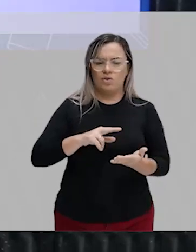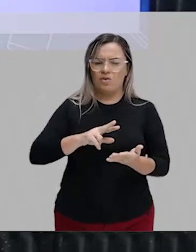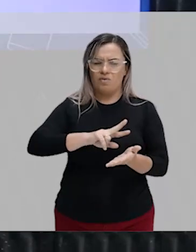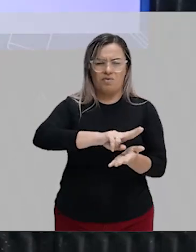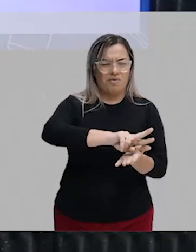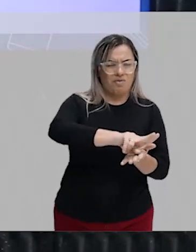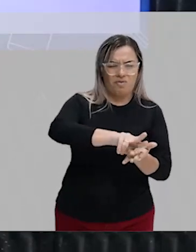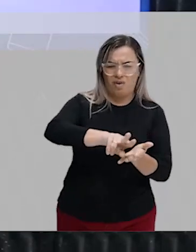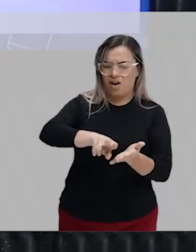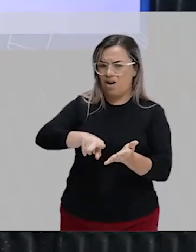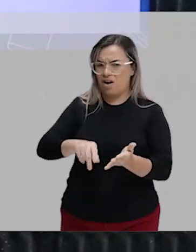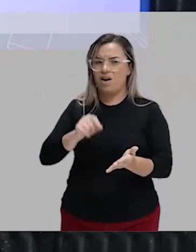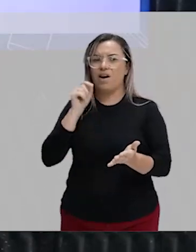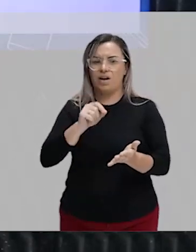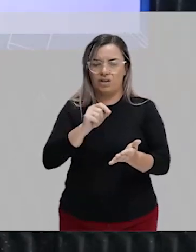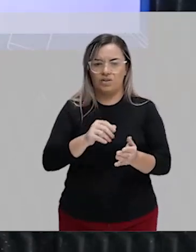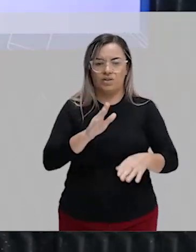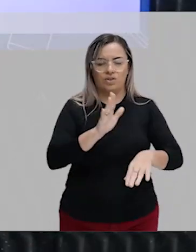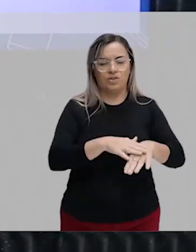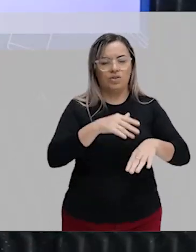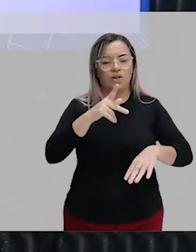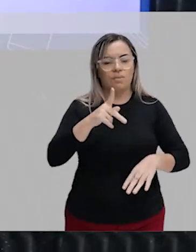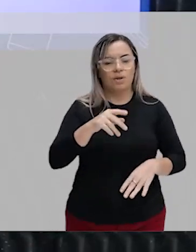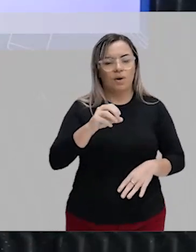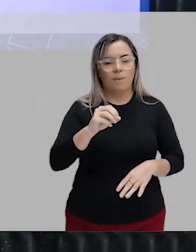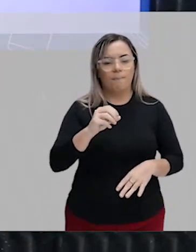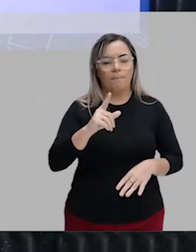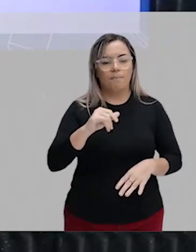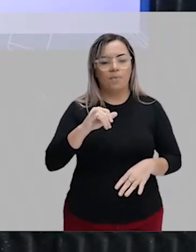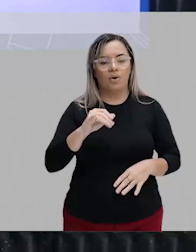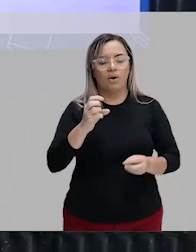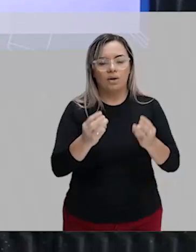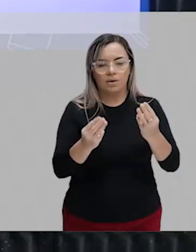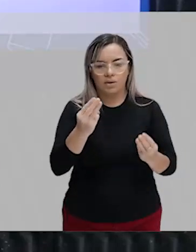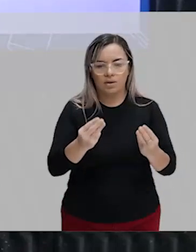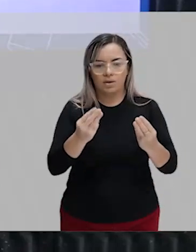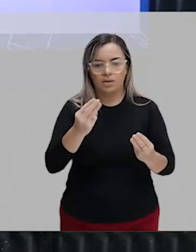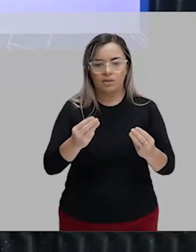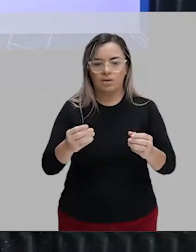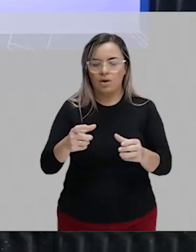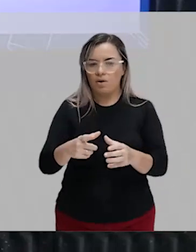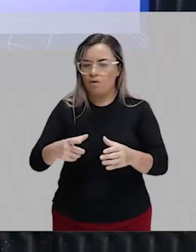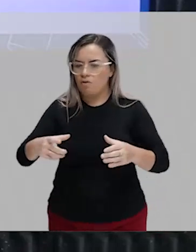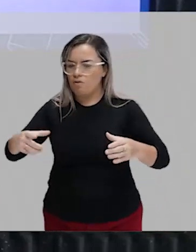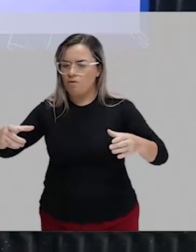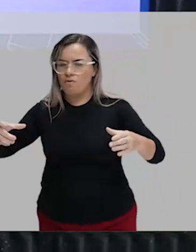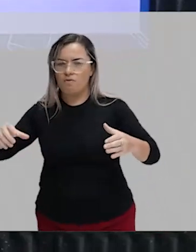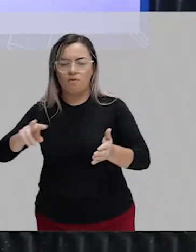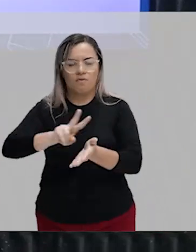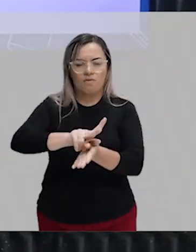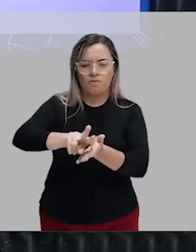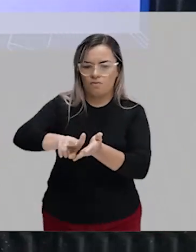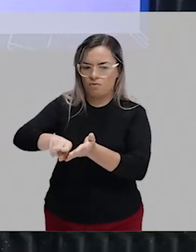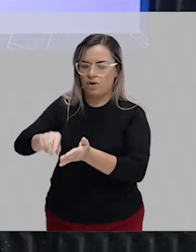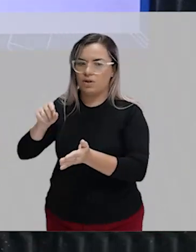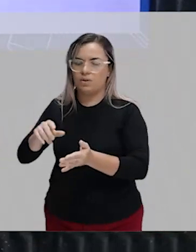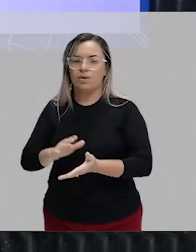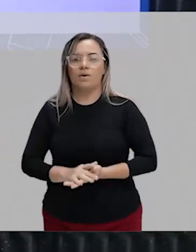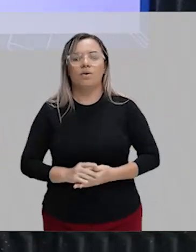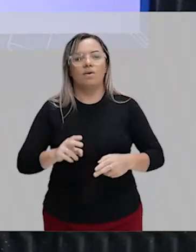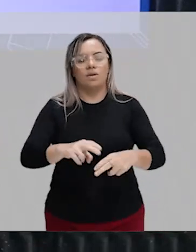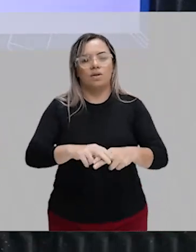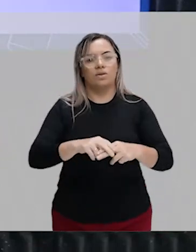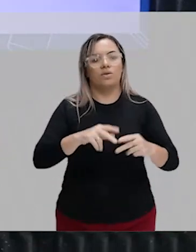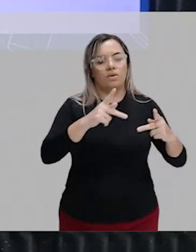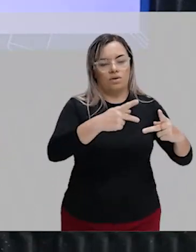polipeptídeo, ok? Então, uma proteína ela é considerada um polipeptídeo, porque